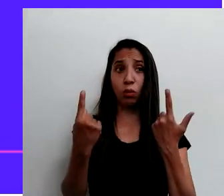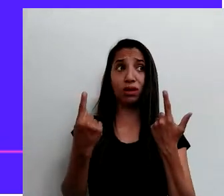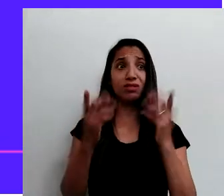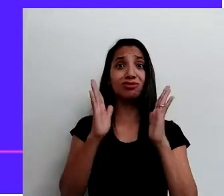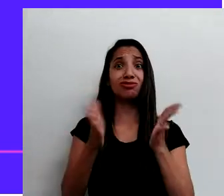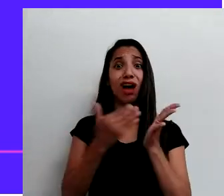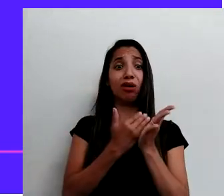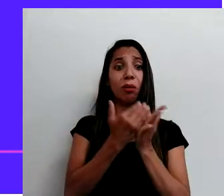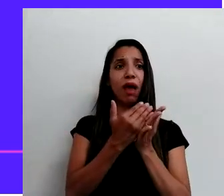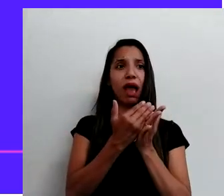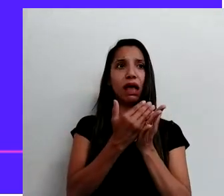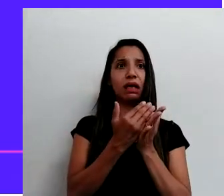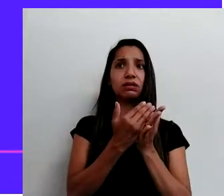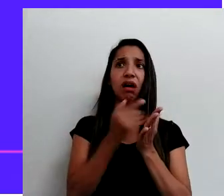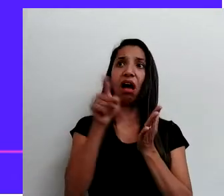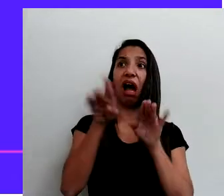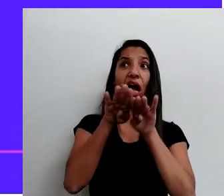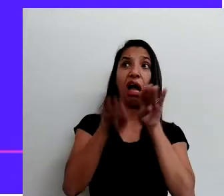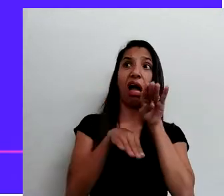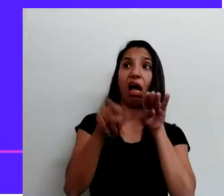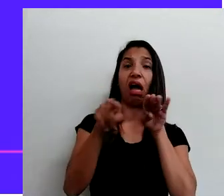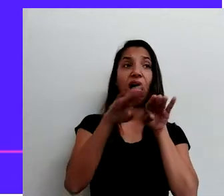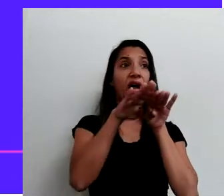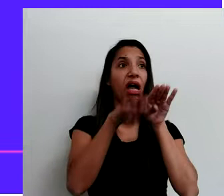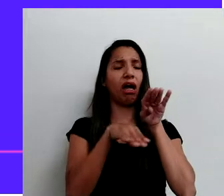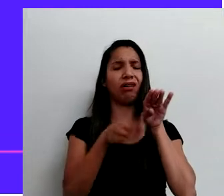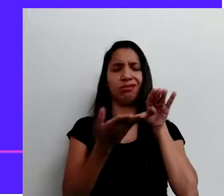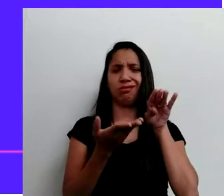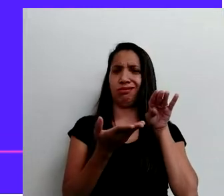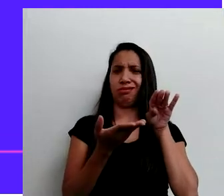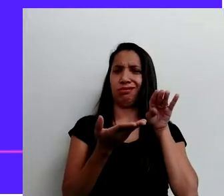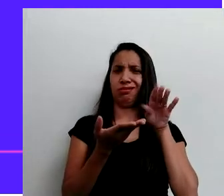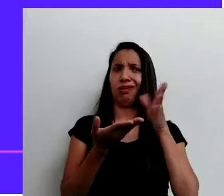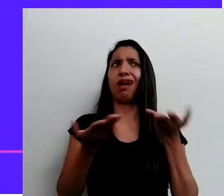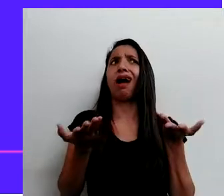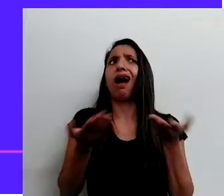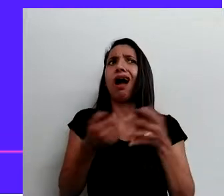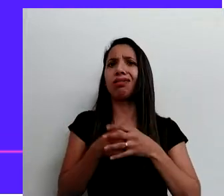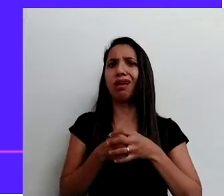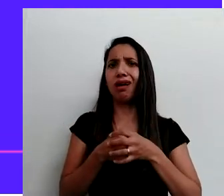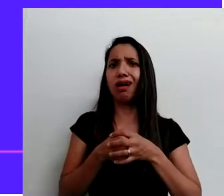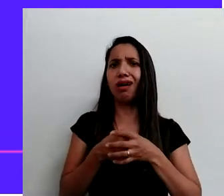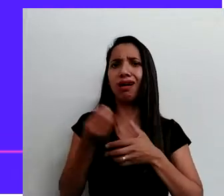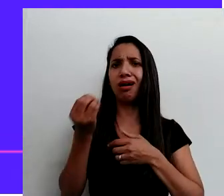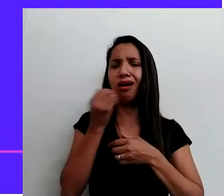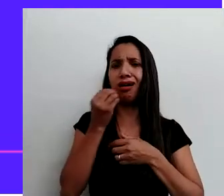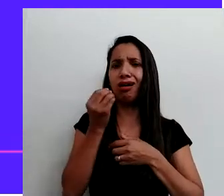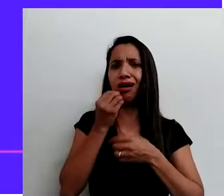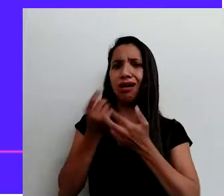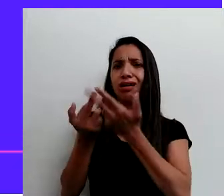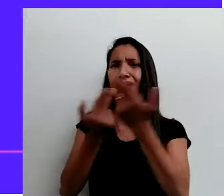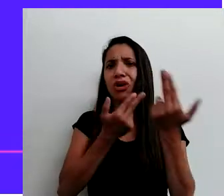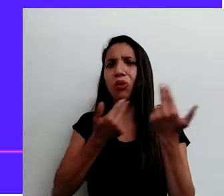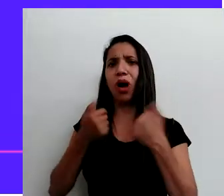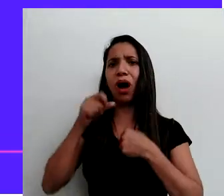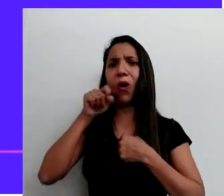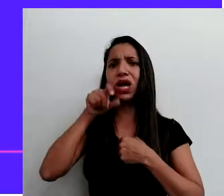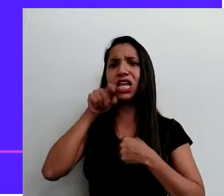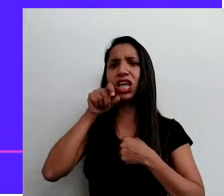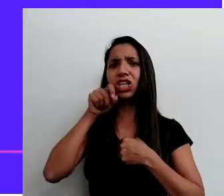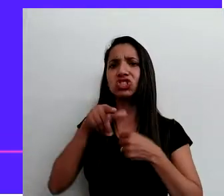reflexão, de uma proposta mais crítica. Por fim, não é um debate